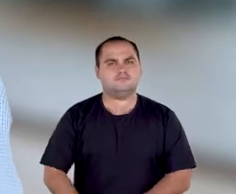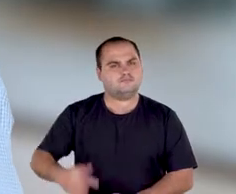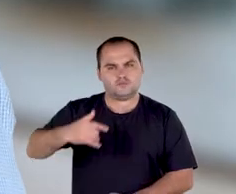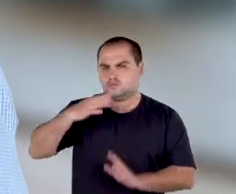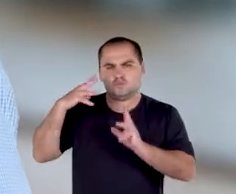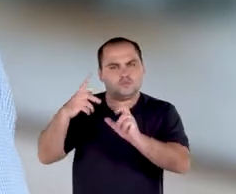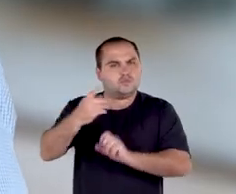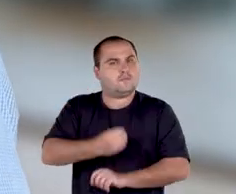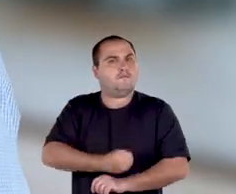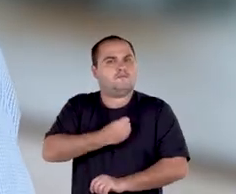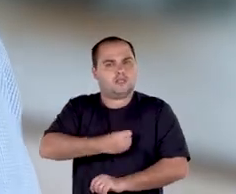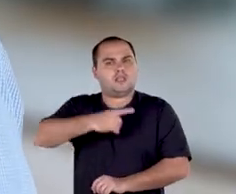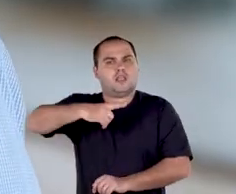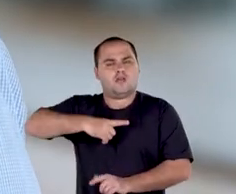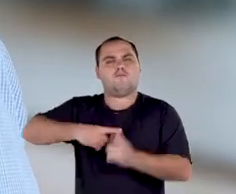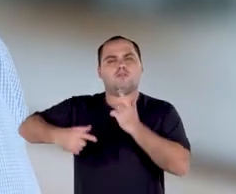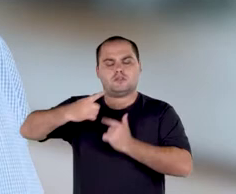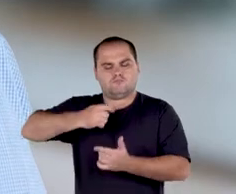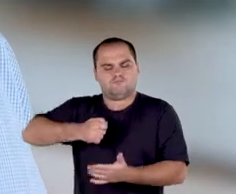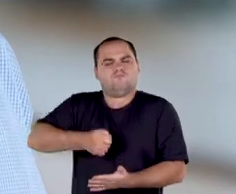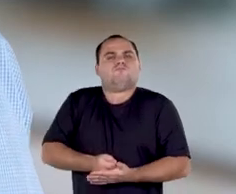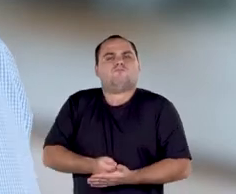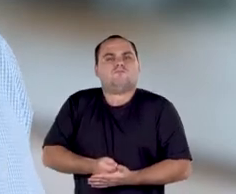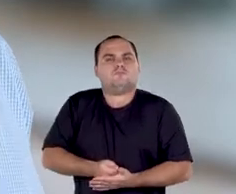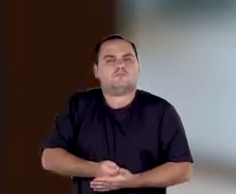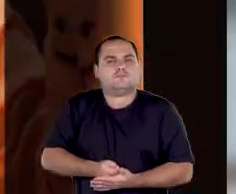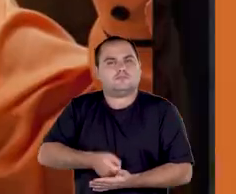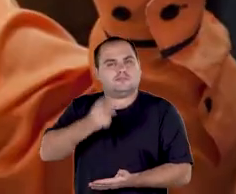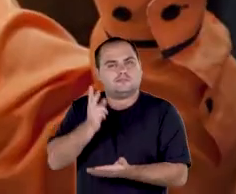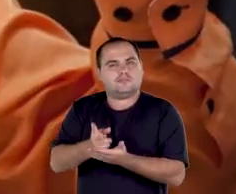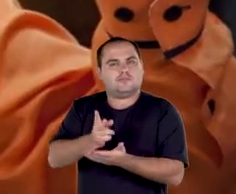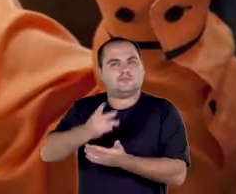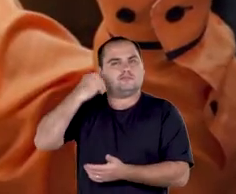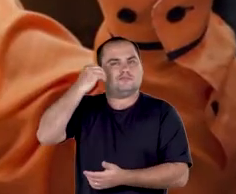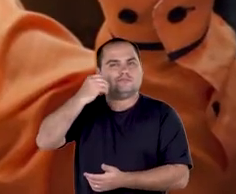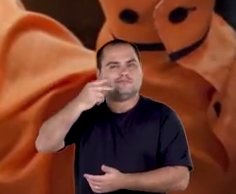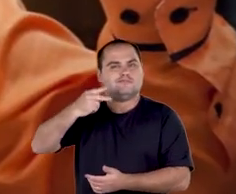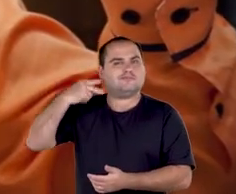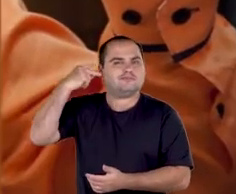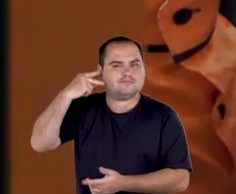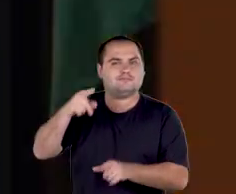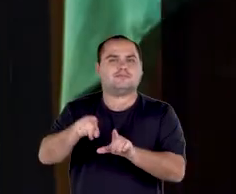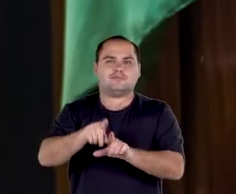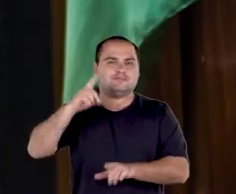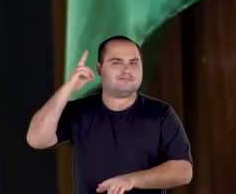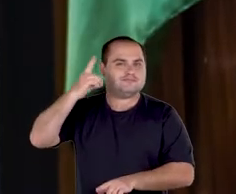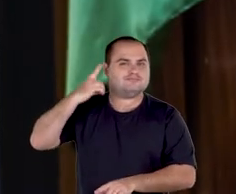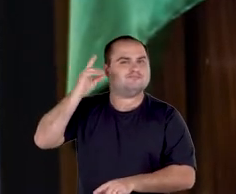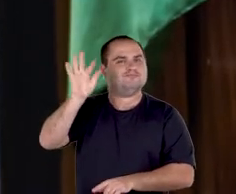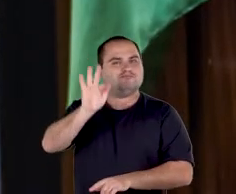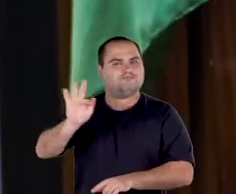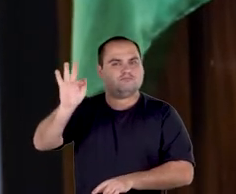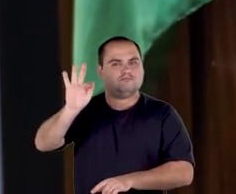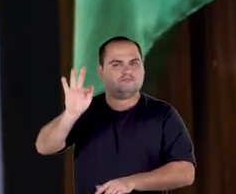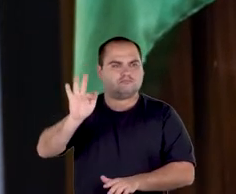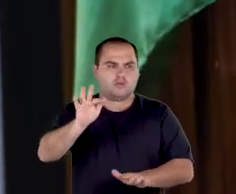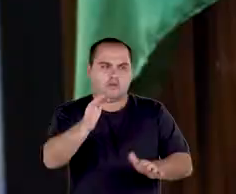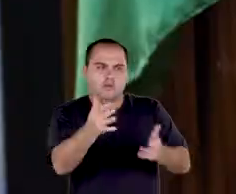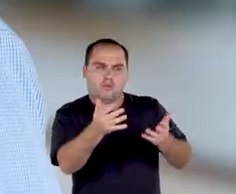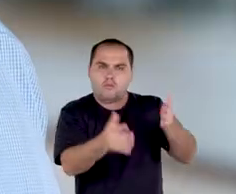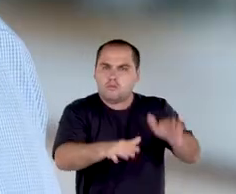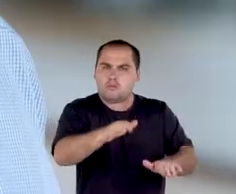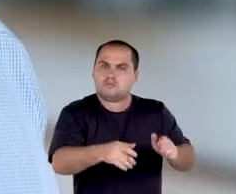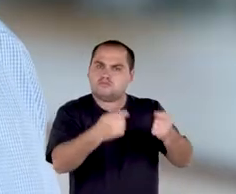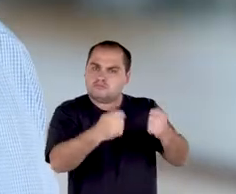Faço tudo na vida com garra e determinação. Foi assim como vereador e deputado federal. Para mudar certas coisas,